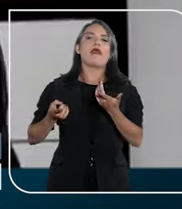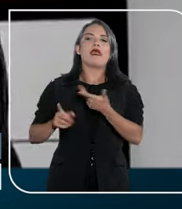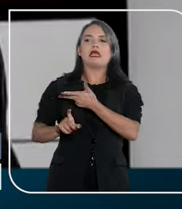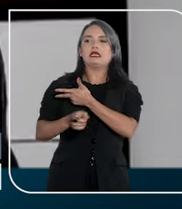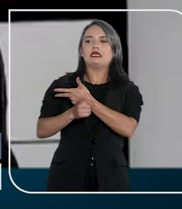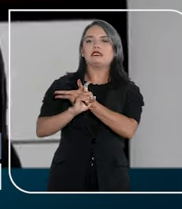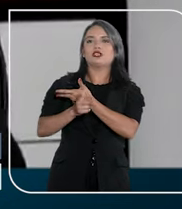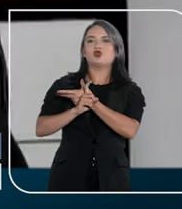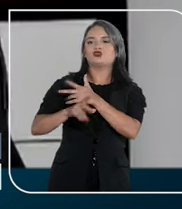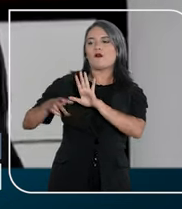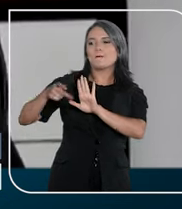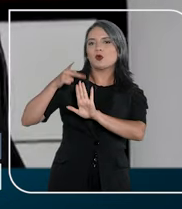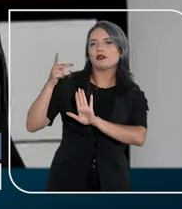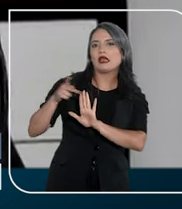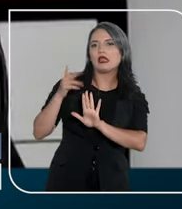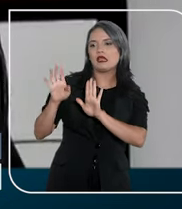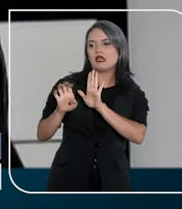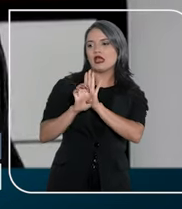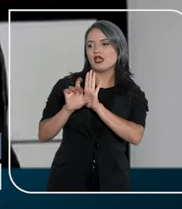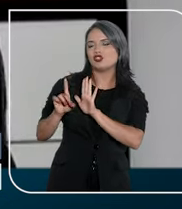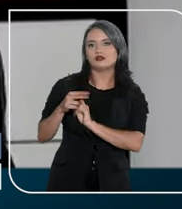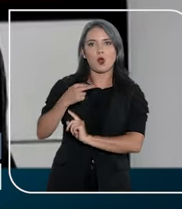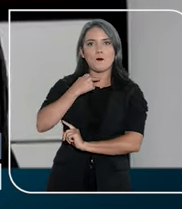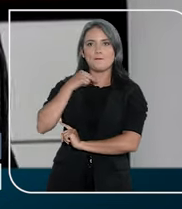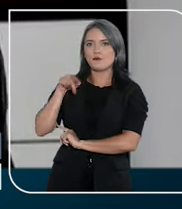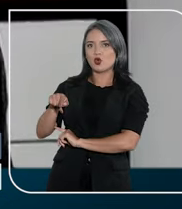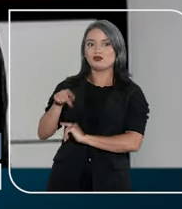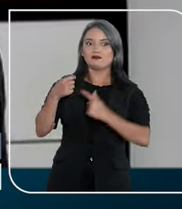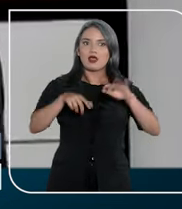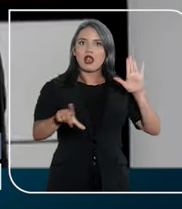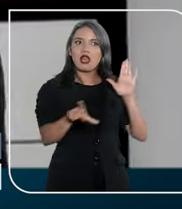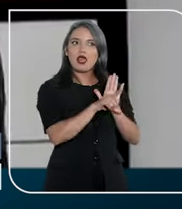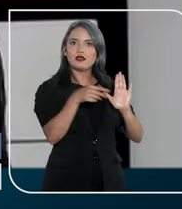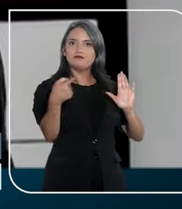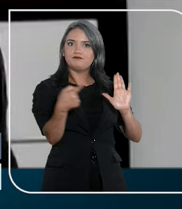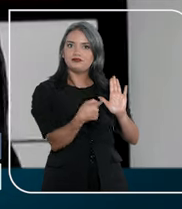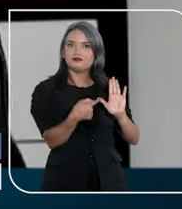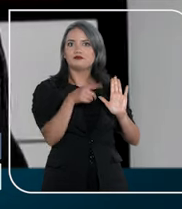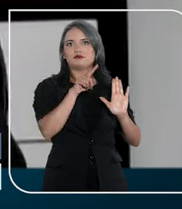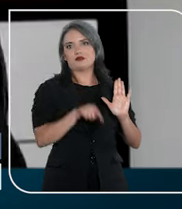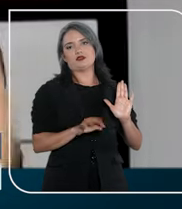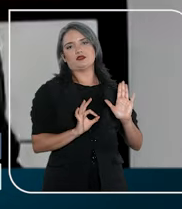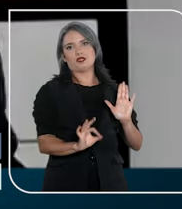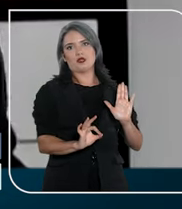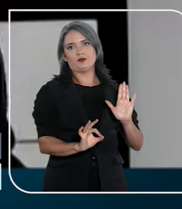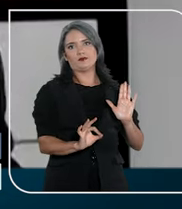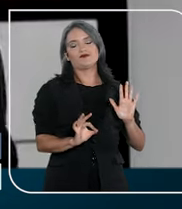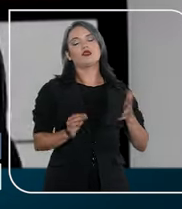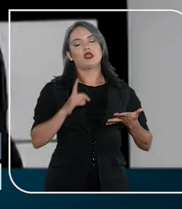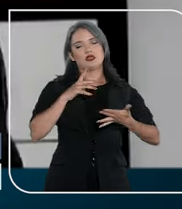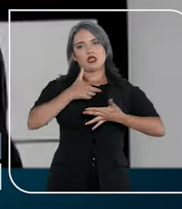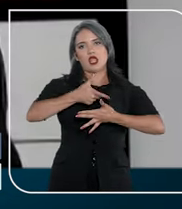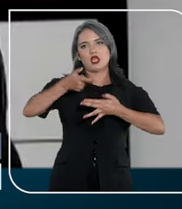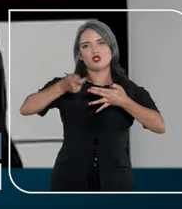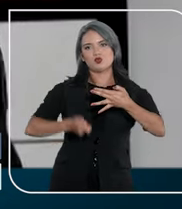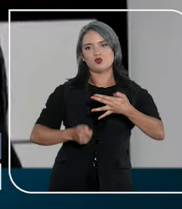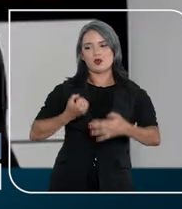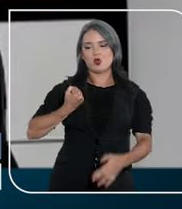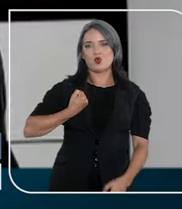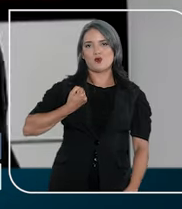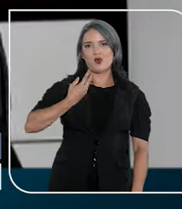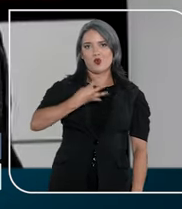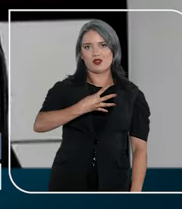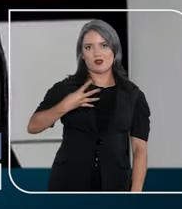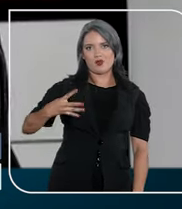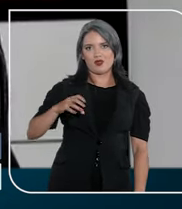um edital de concurso público. Lei. Lei vinda do Poder Legislativo. Isso na súmula vinculante 44. Então,